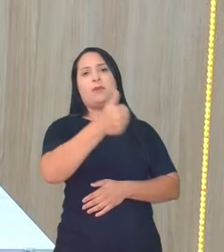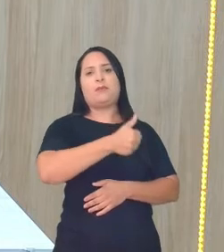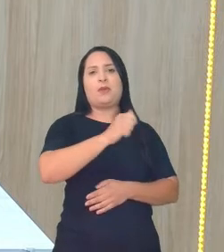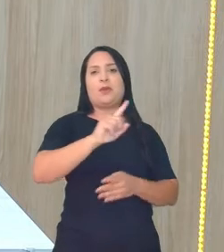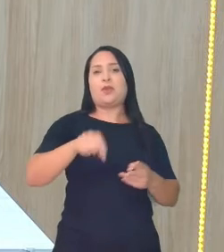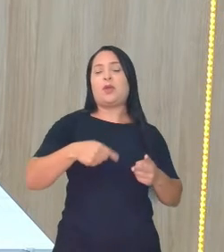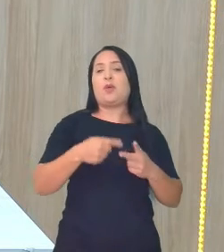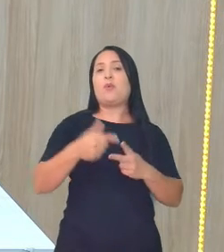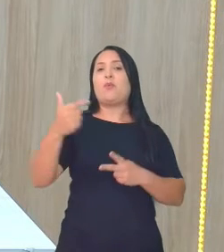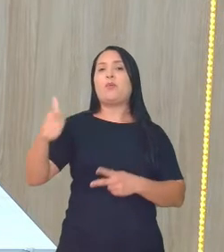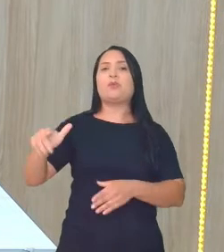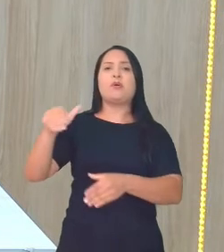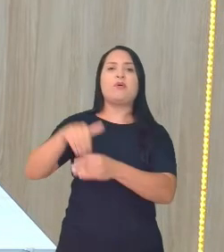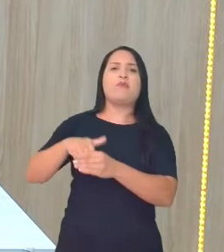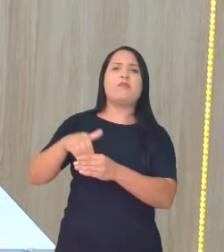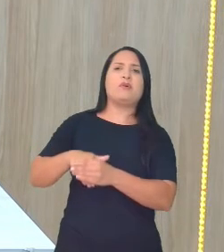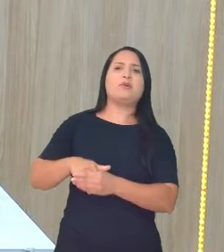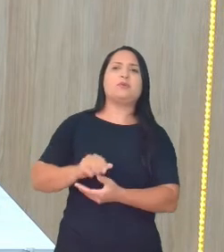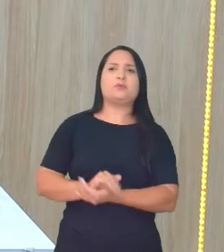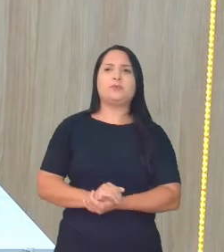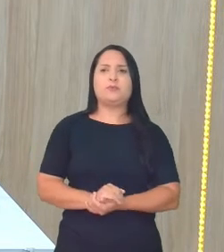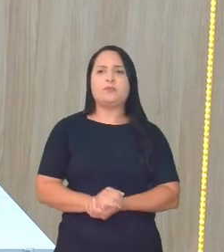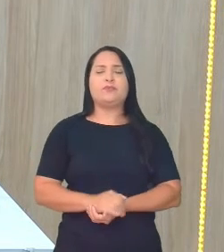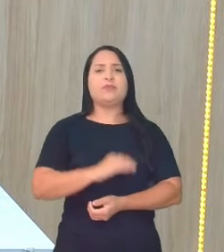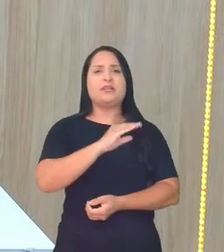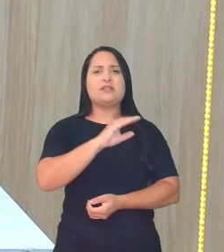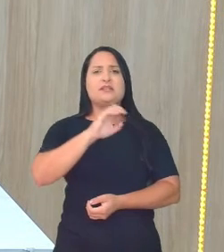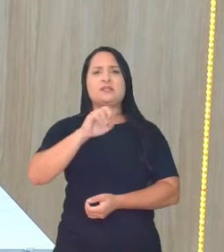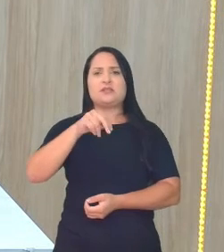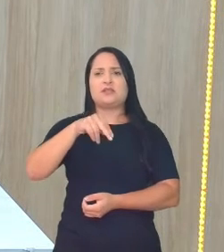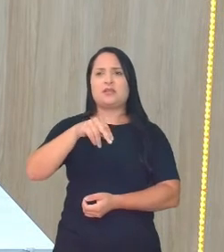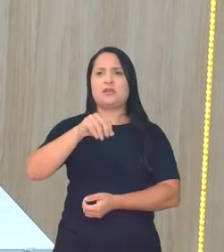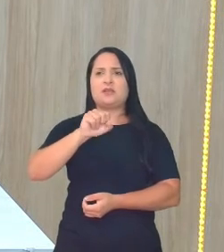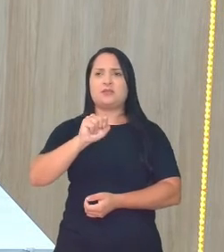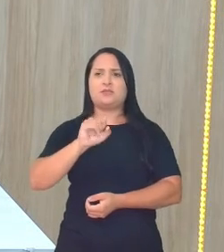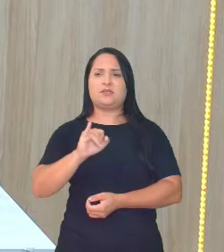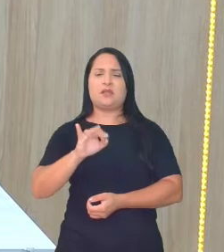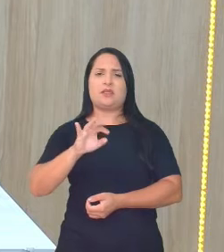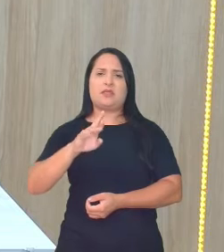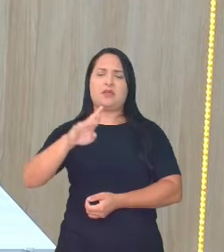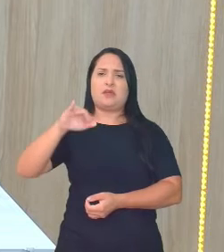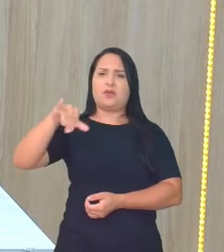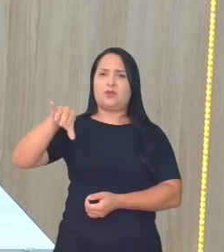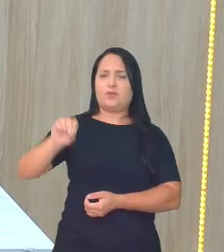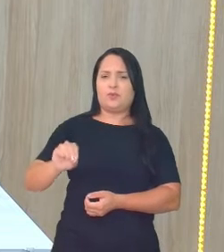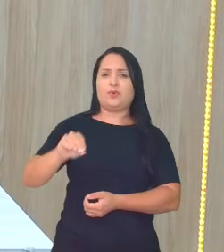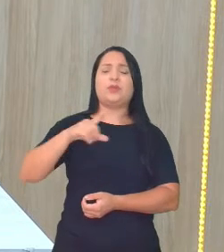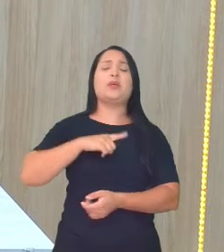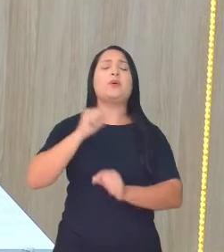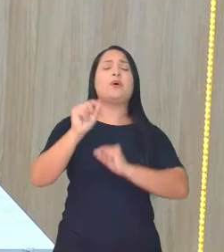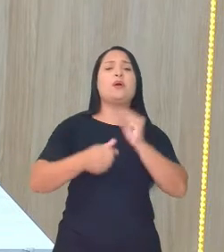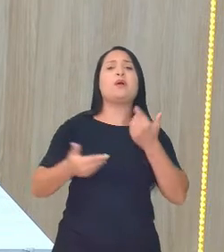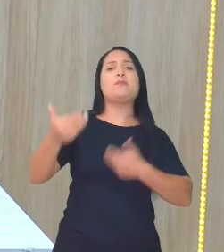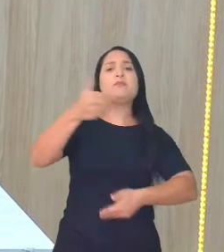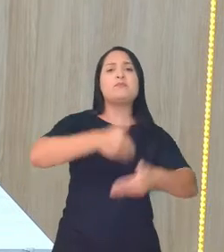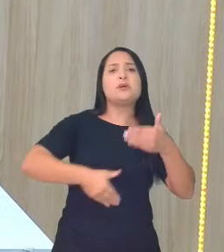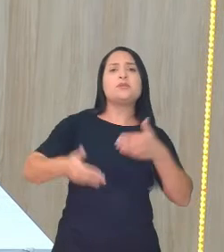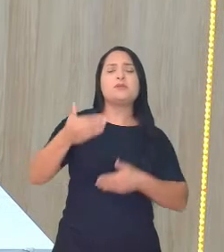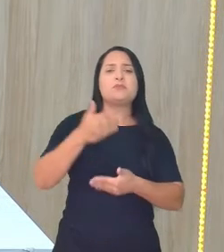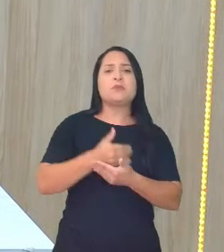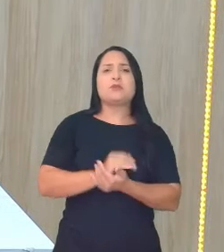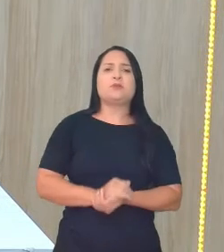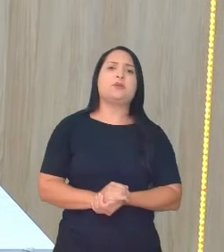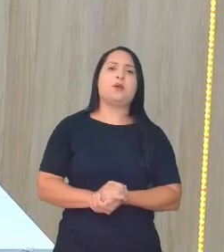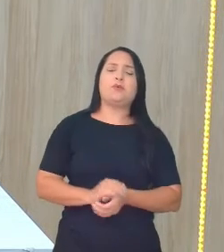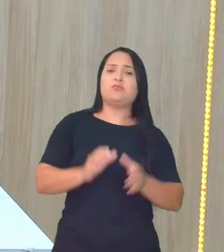voto censitário, né? Que esse voto censitário havia onde a participação de alguma parte,